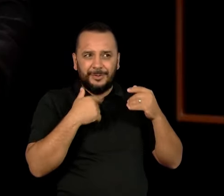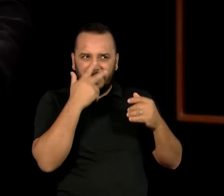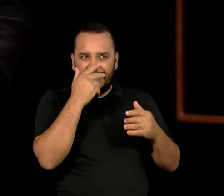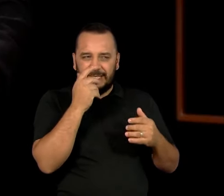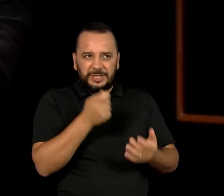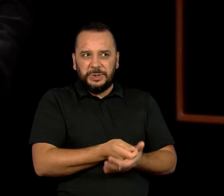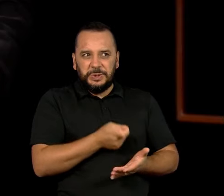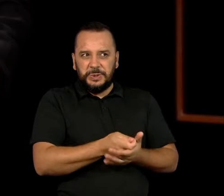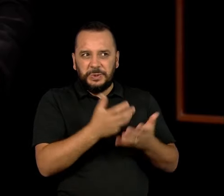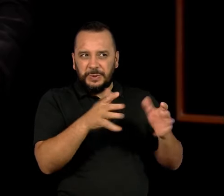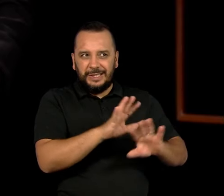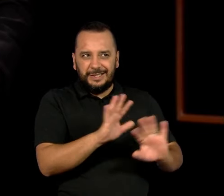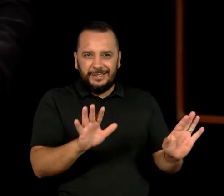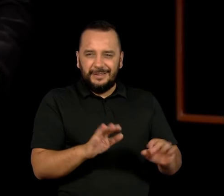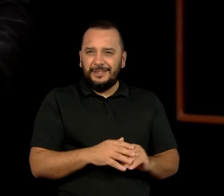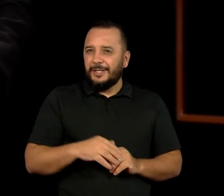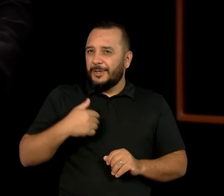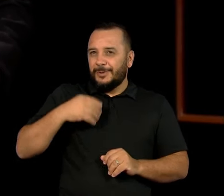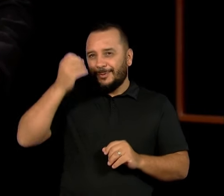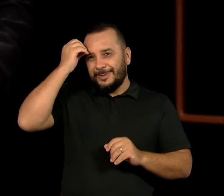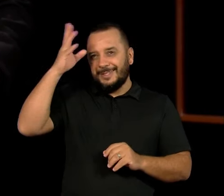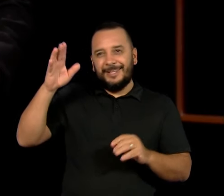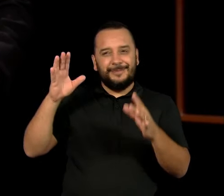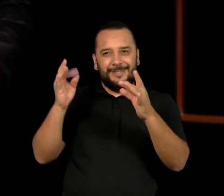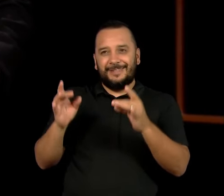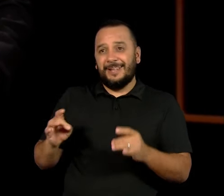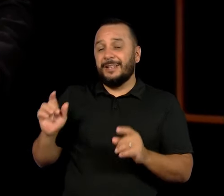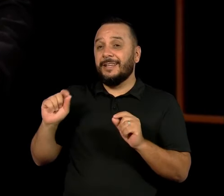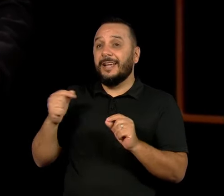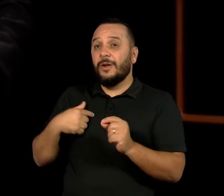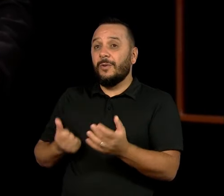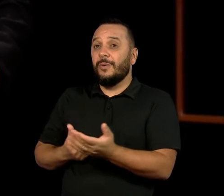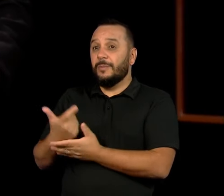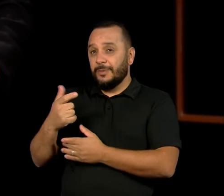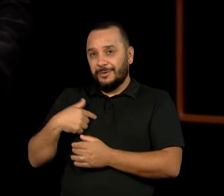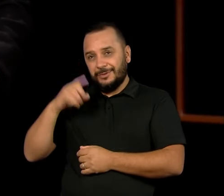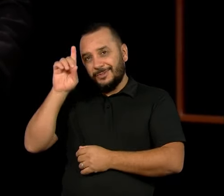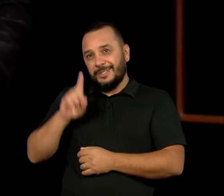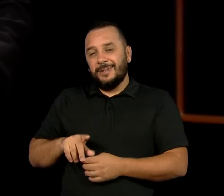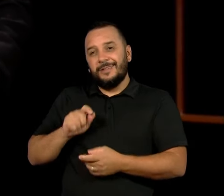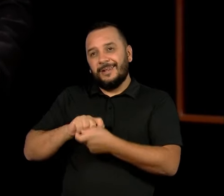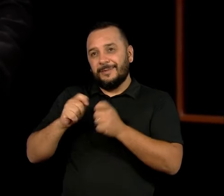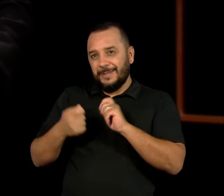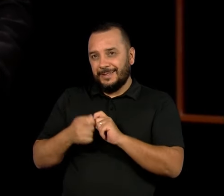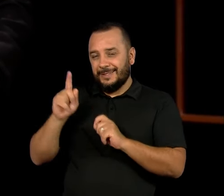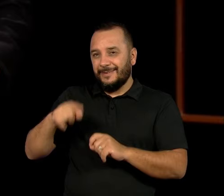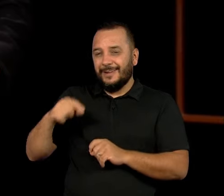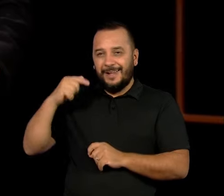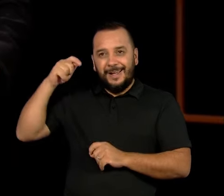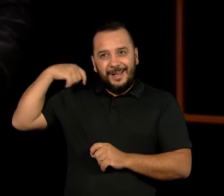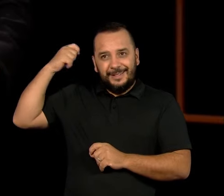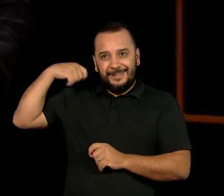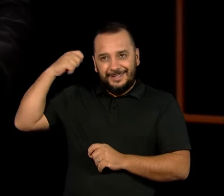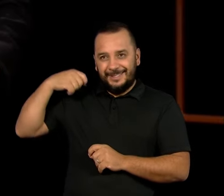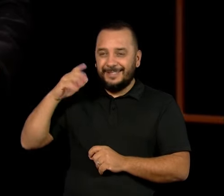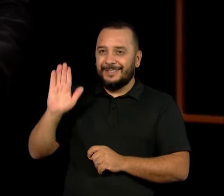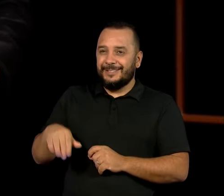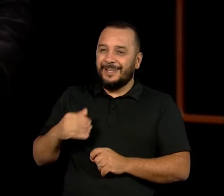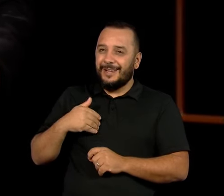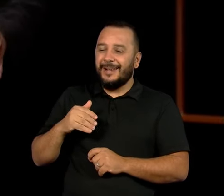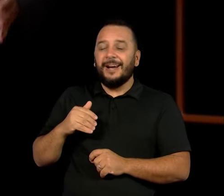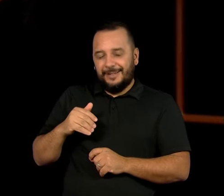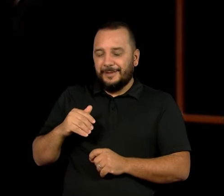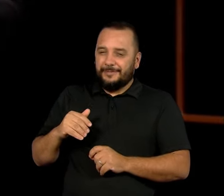isso? Não lembro exatamente desses detalhes. Quem comprou os direitos da adaptação foi a atriz Blanche Torres, que fez a Brida.